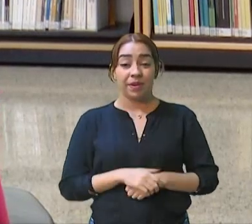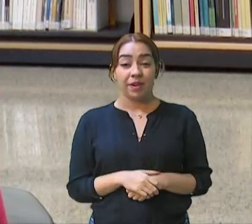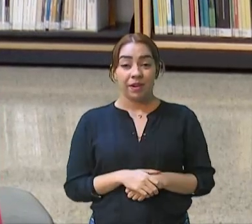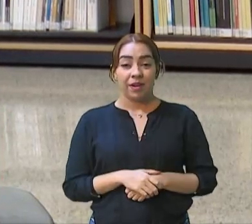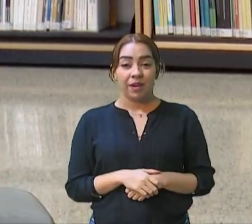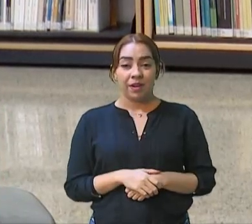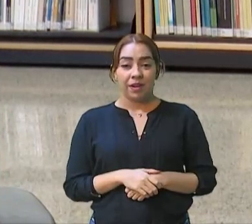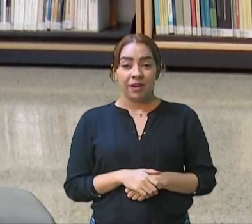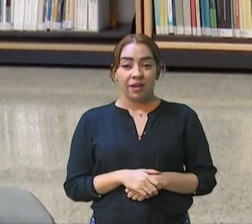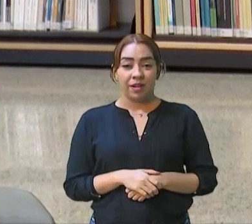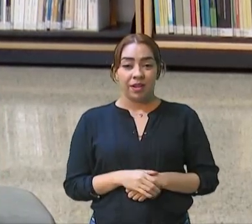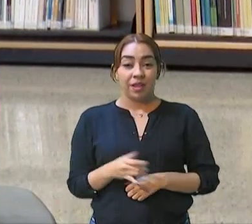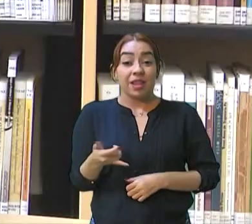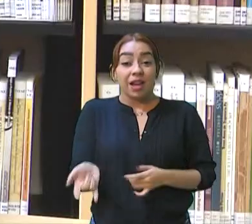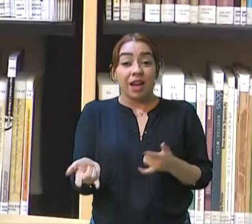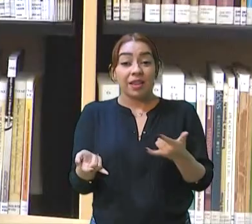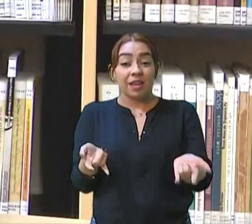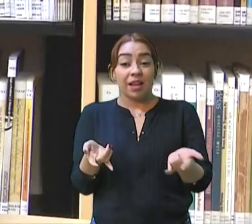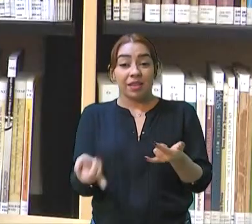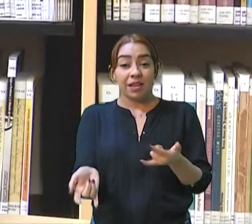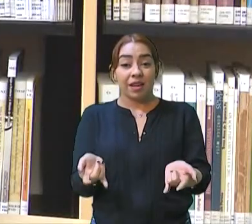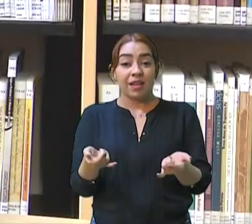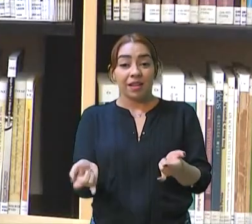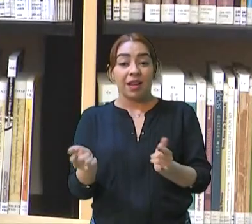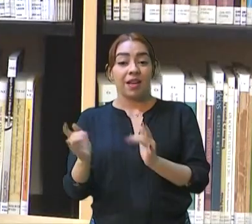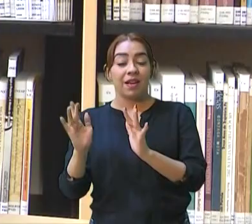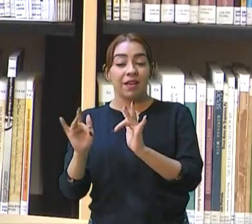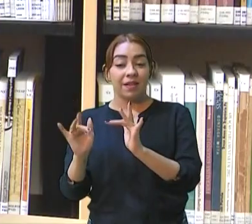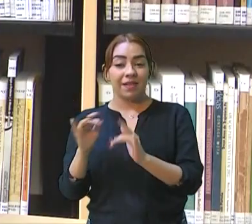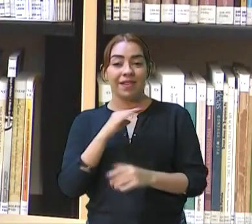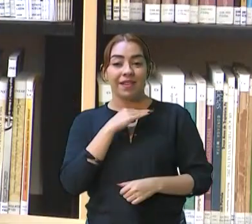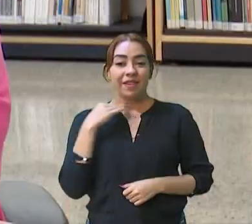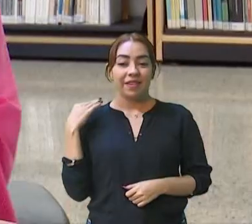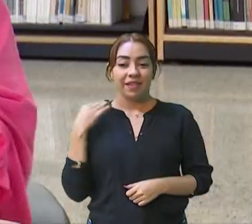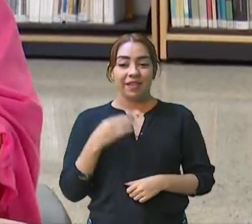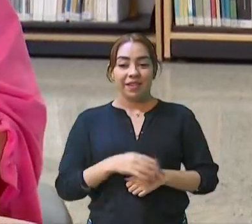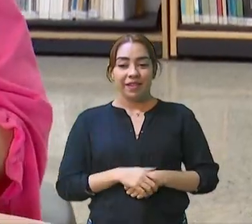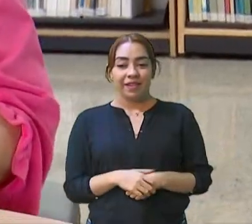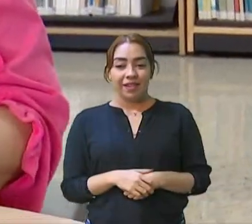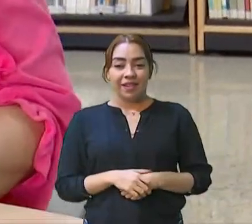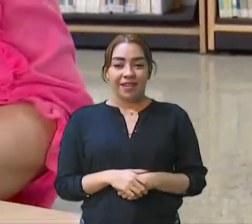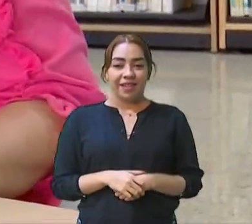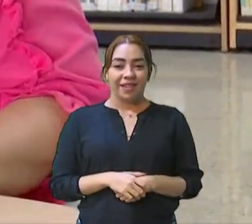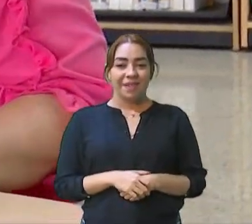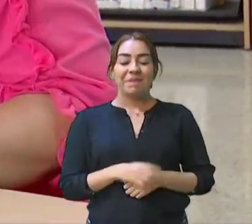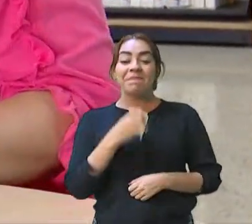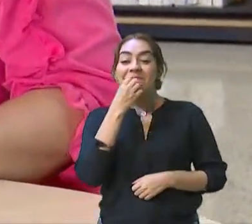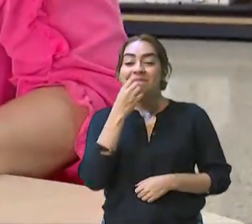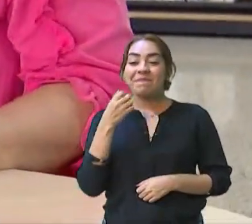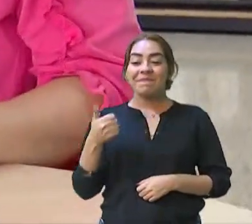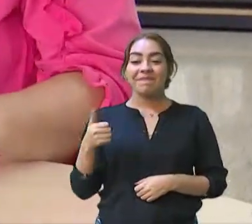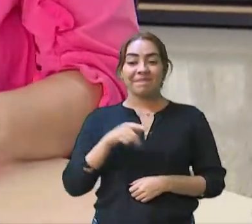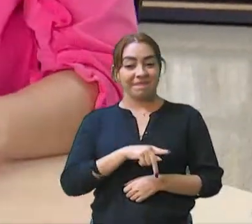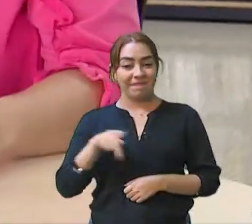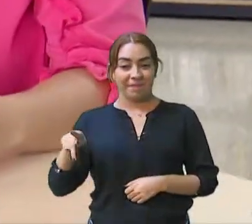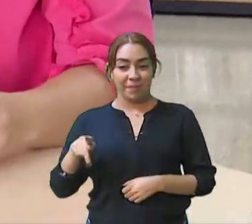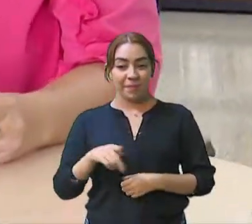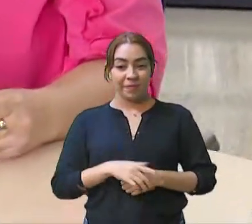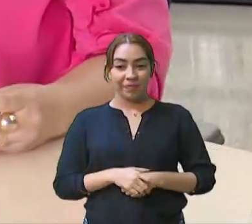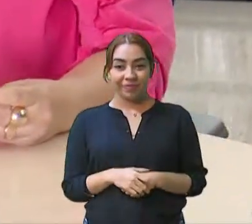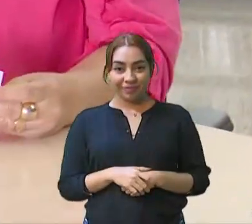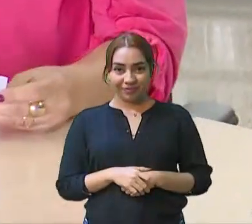pesquisador Eduardo Pereira. E é ele que vai conversar hoje com a gente. Tudo bem, professor? Tudo bem. Seja bem-vindo ao